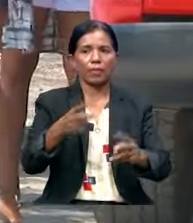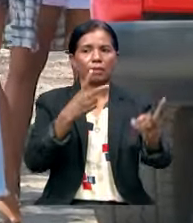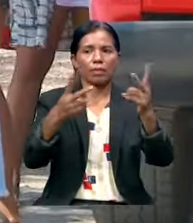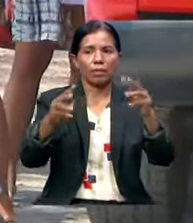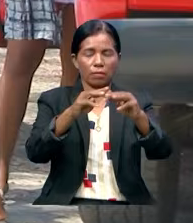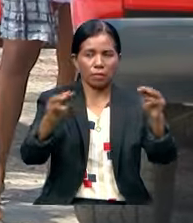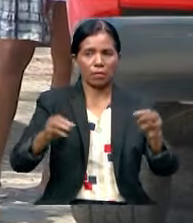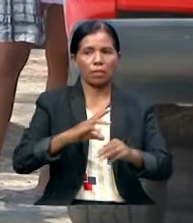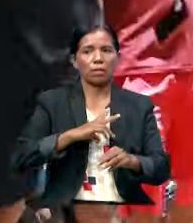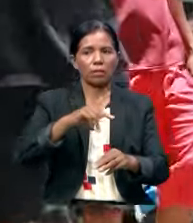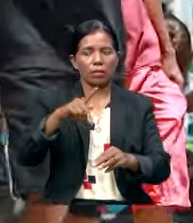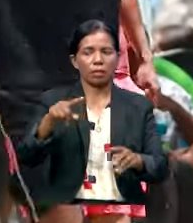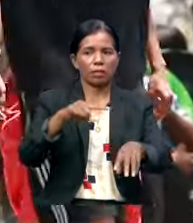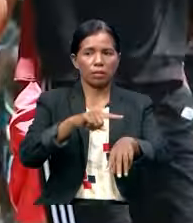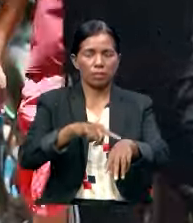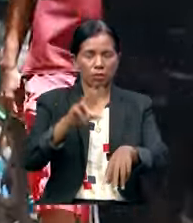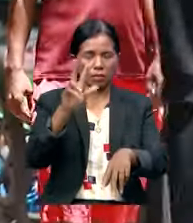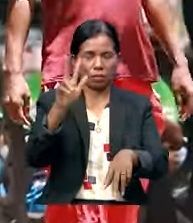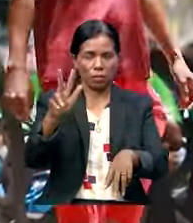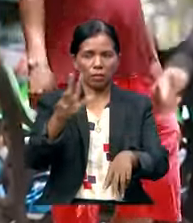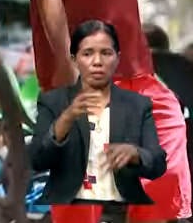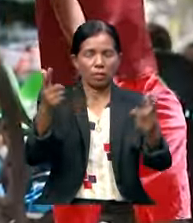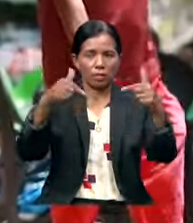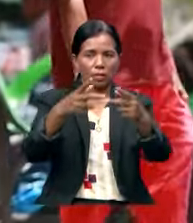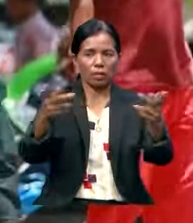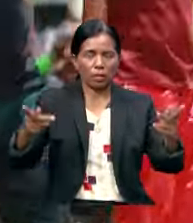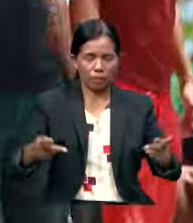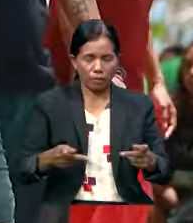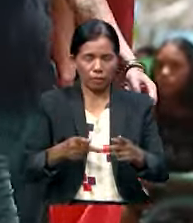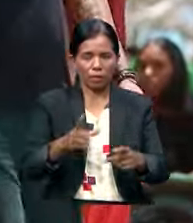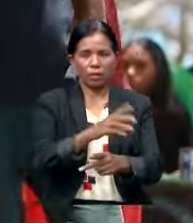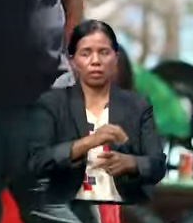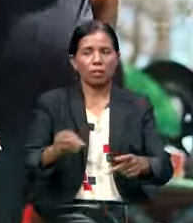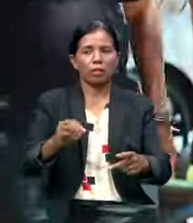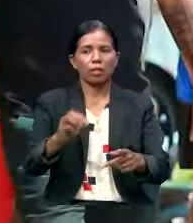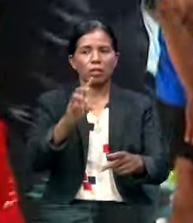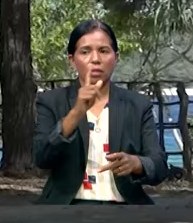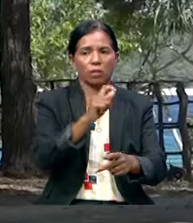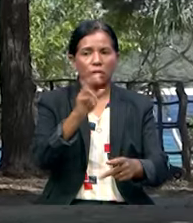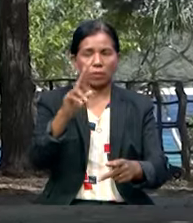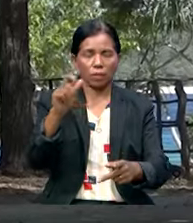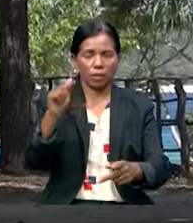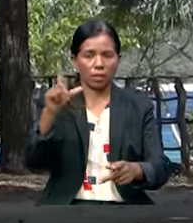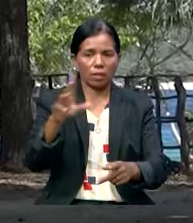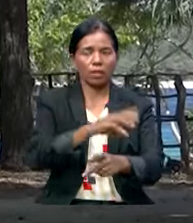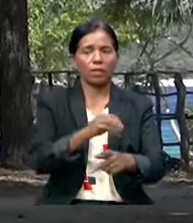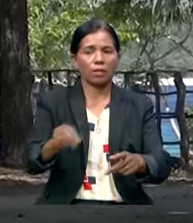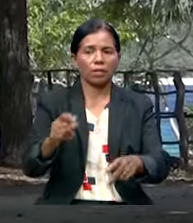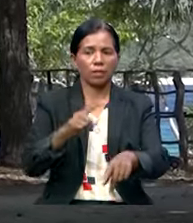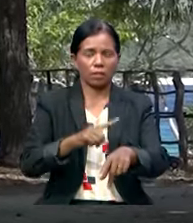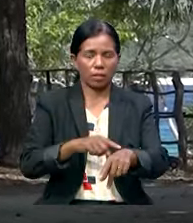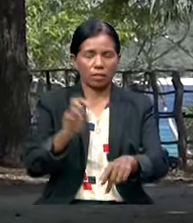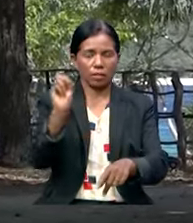município Lauten, Rahu e Hatu Kutolu Lorokrai, notou e a fata em destinação e a valo Tutuala Lauten, mais ou menos e a Tuku